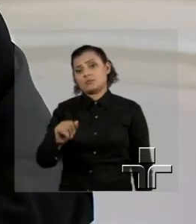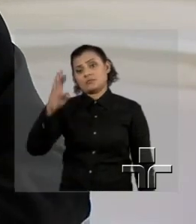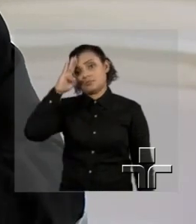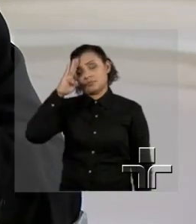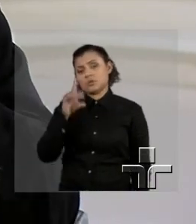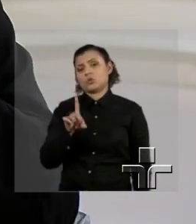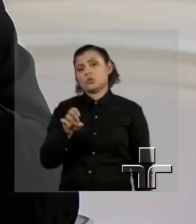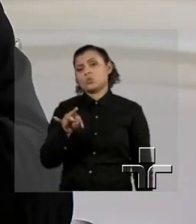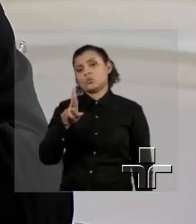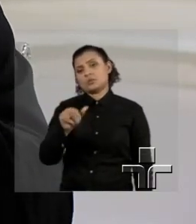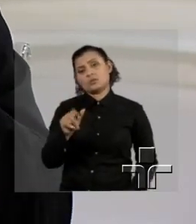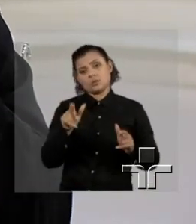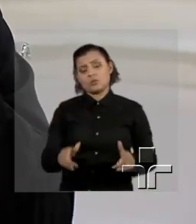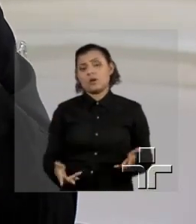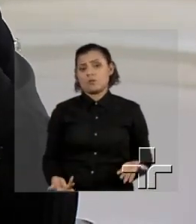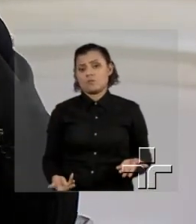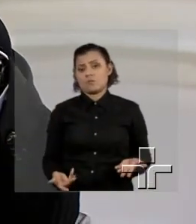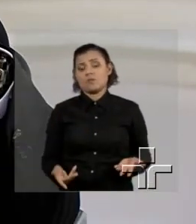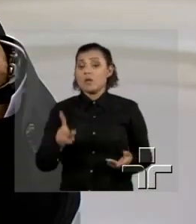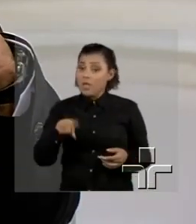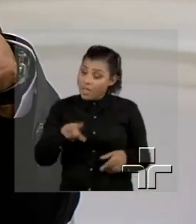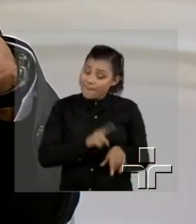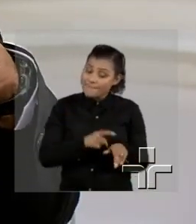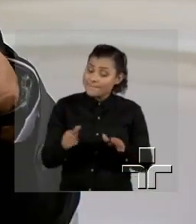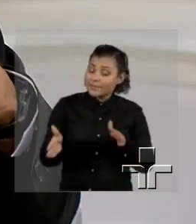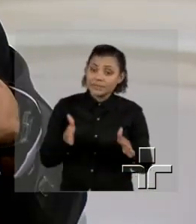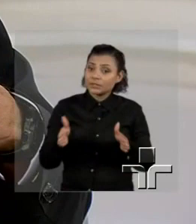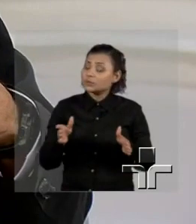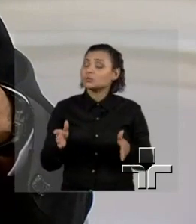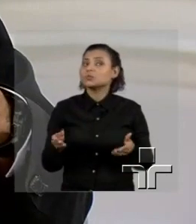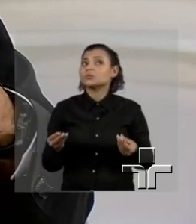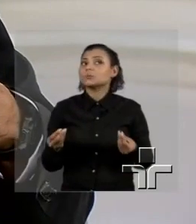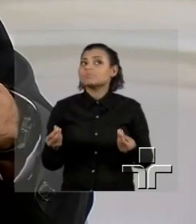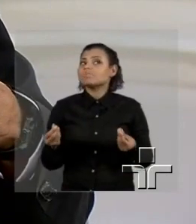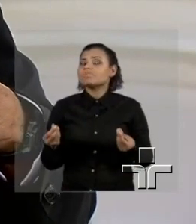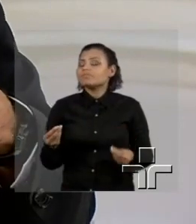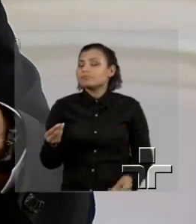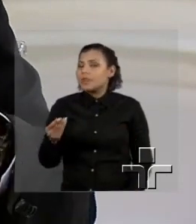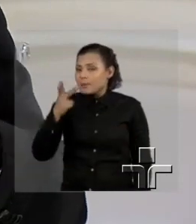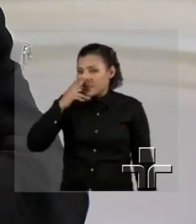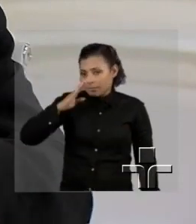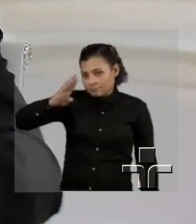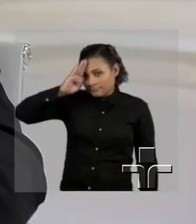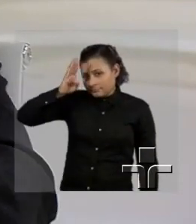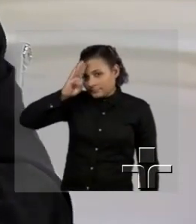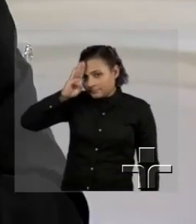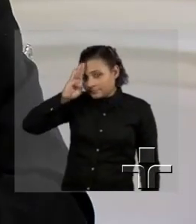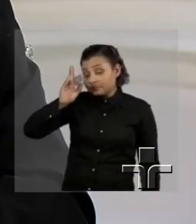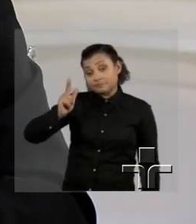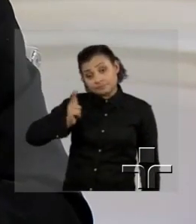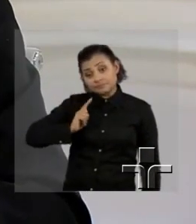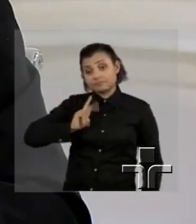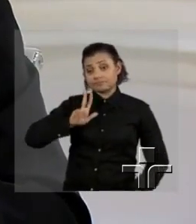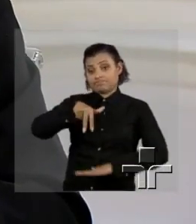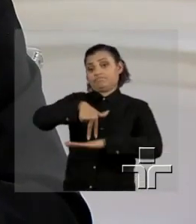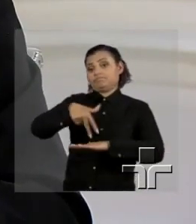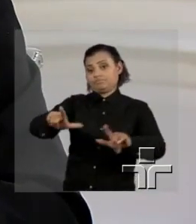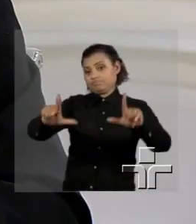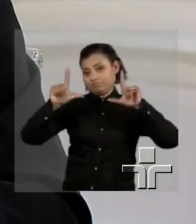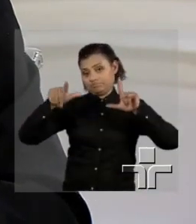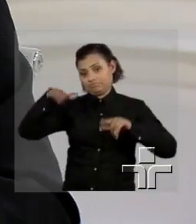isso é sempre traumático e aí a discussão fica eterna e vão morrer discutindo. Né? Então, depois as